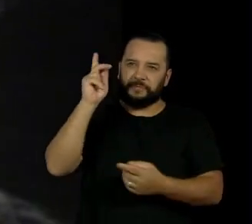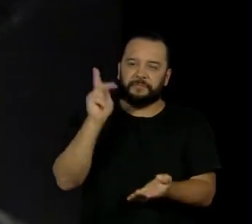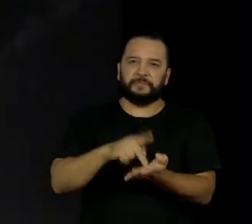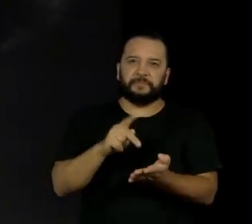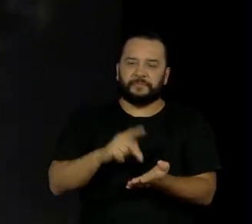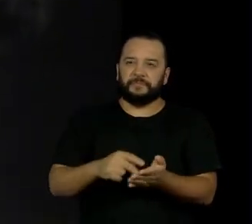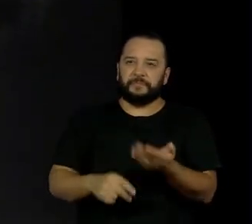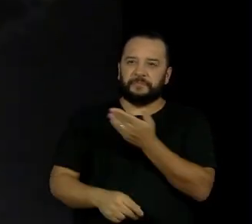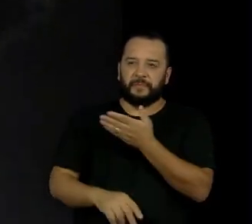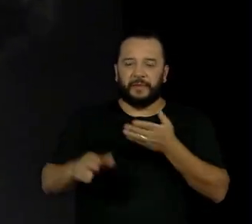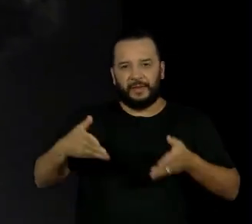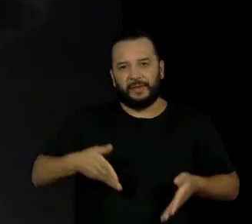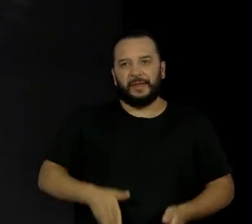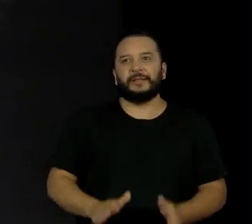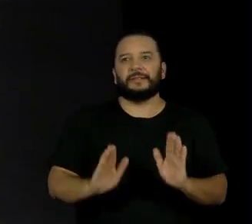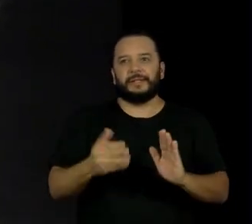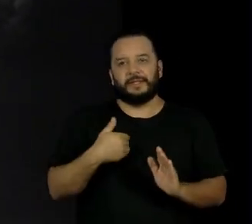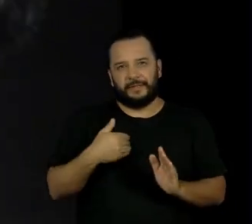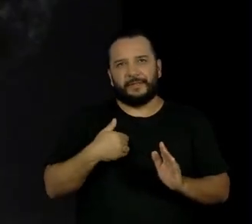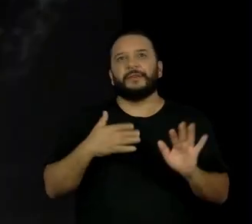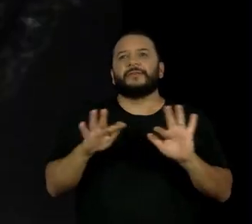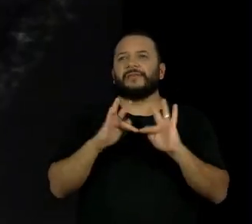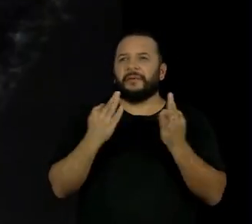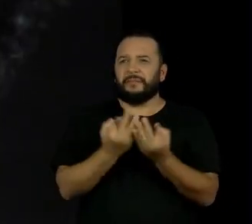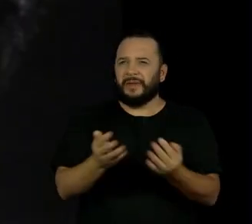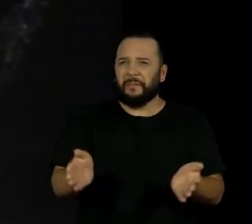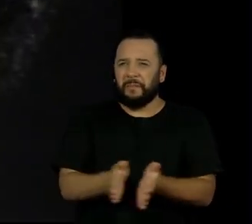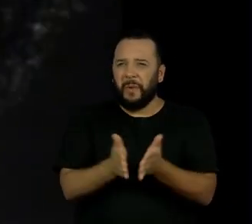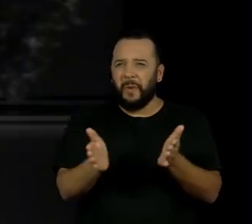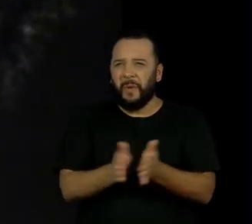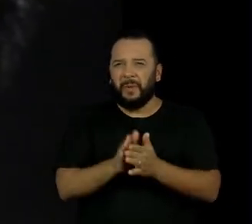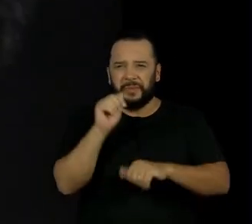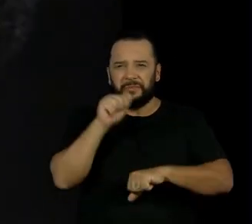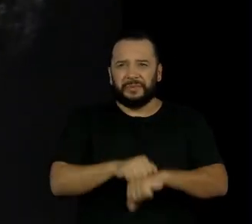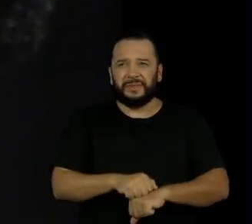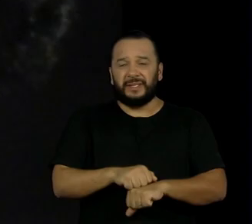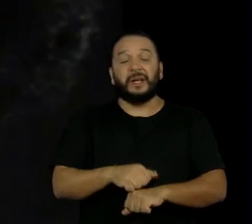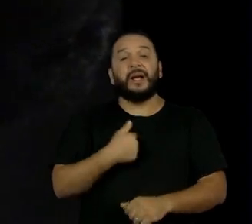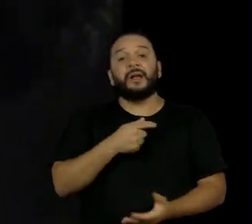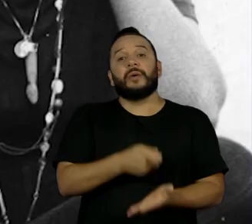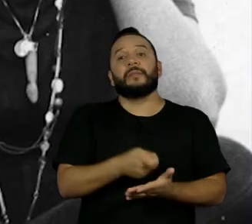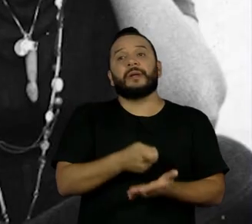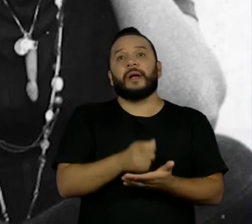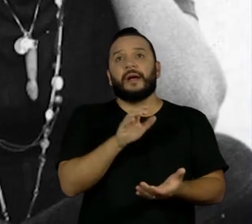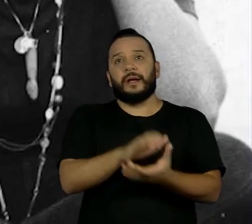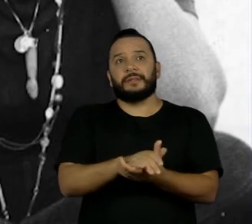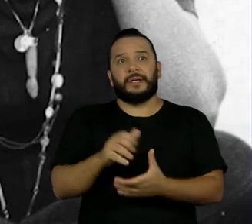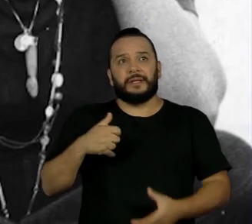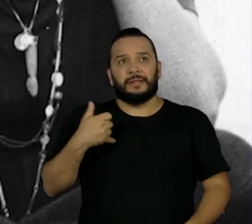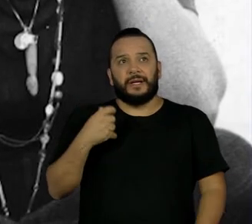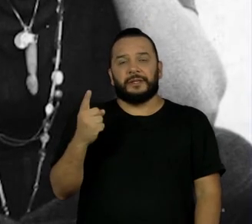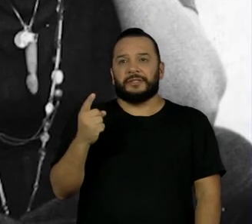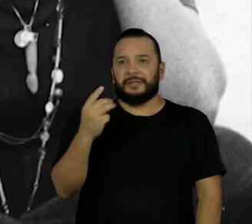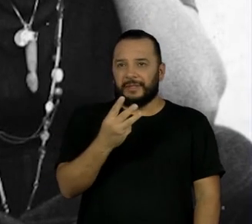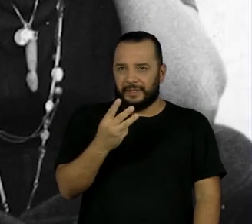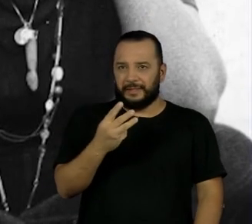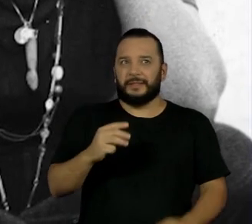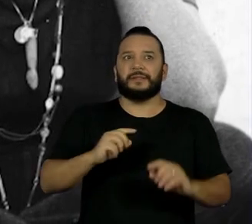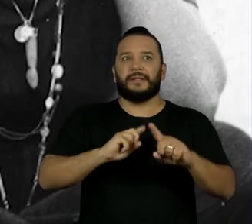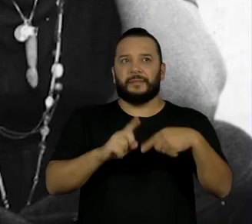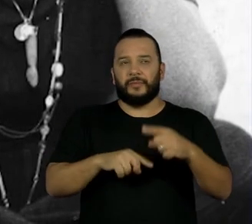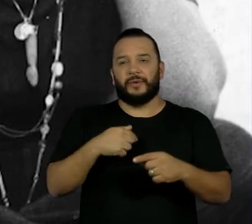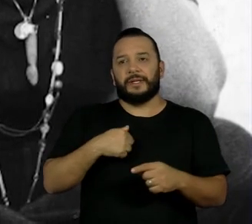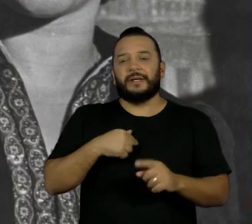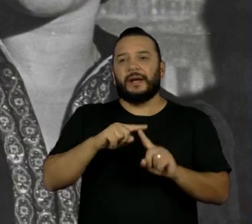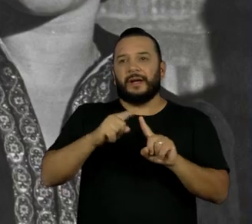nascida em uma família extremamente pobre foi obrigada a se casar aos 13 anos foi mãe aos 14 e